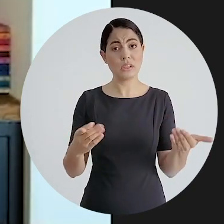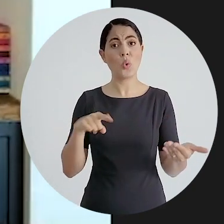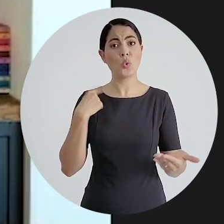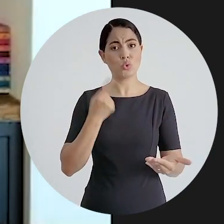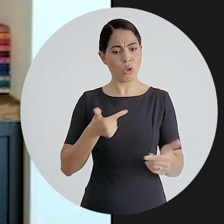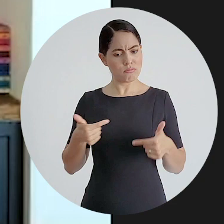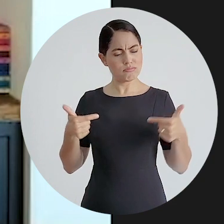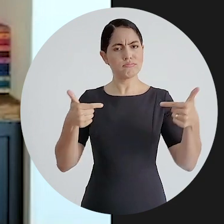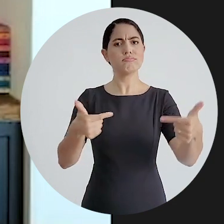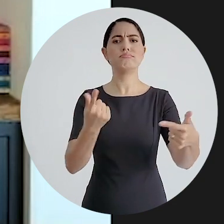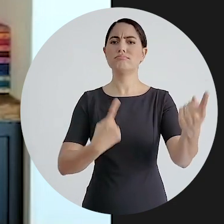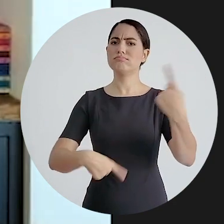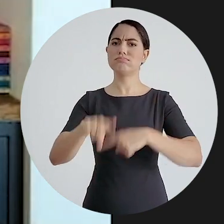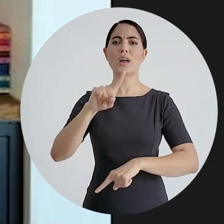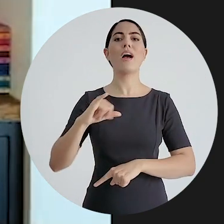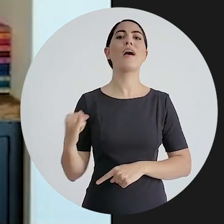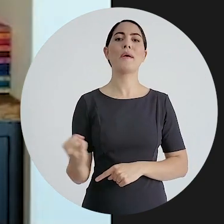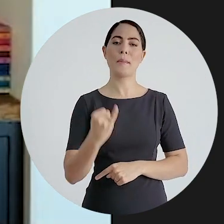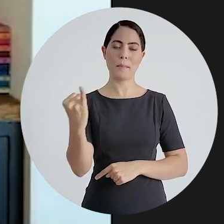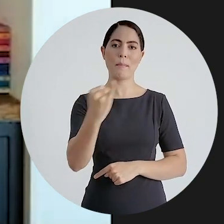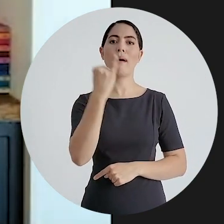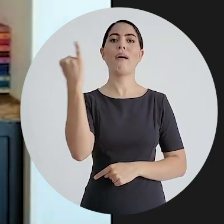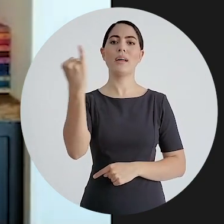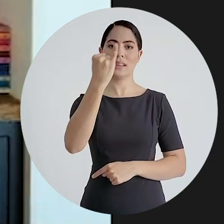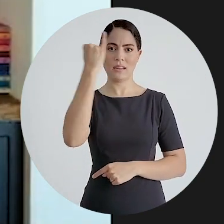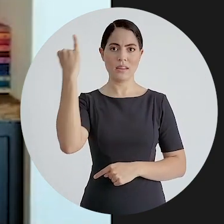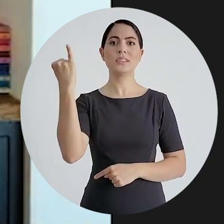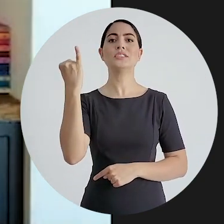acho que nós demos um passo importante na superação